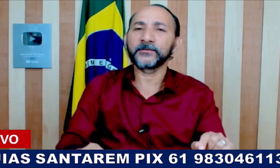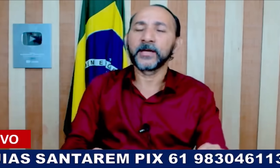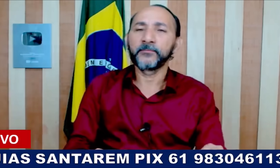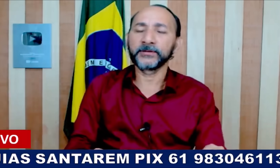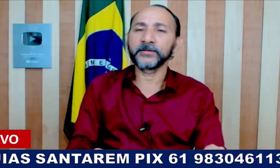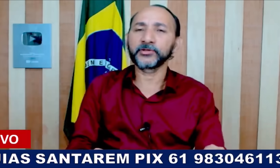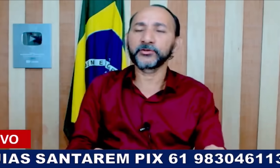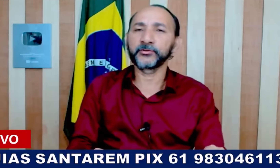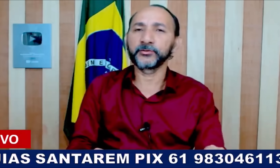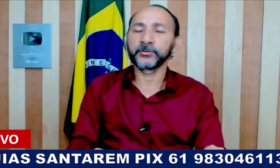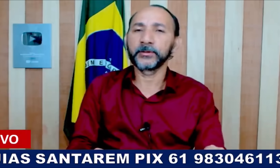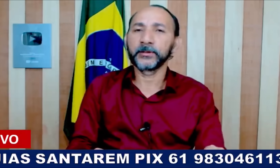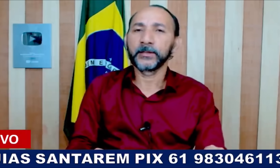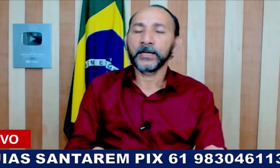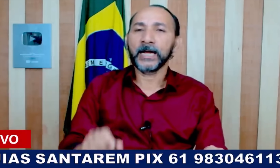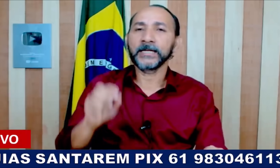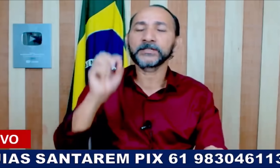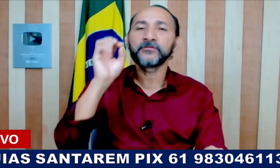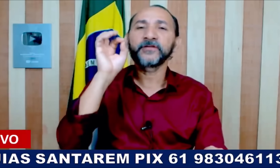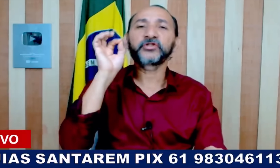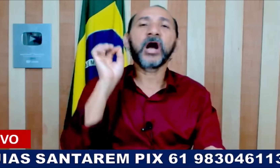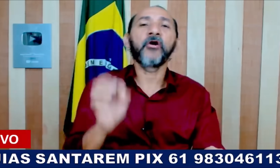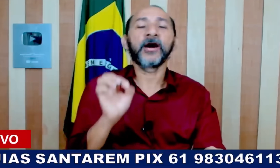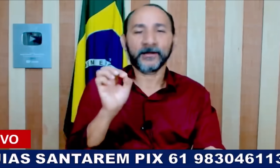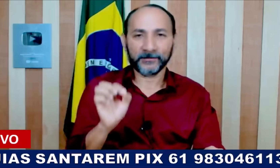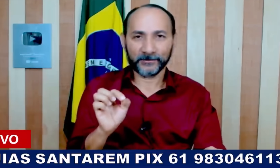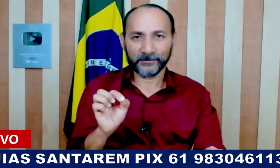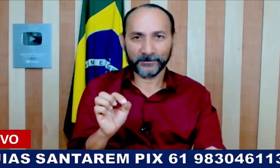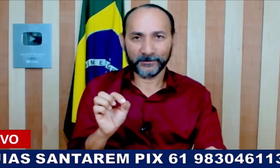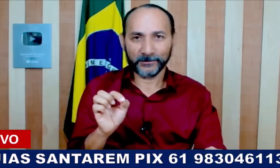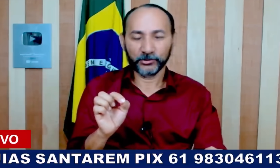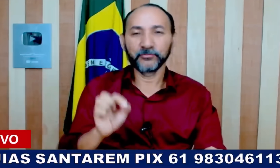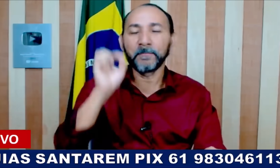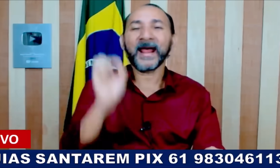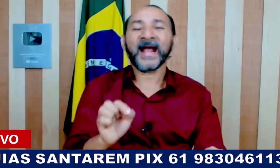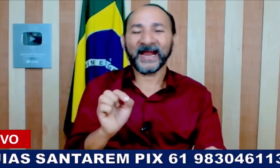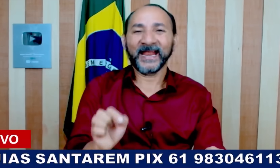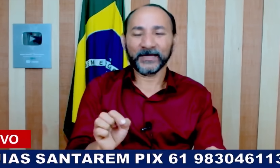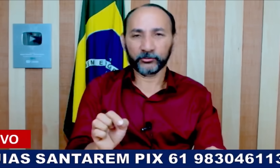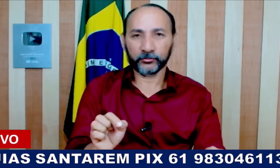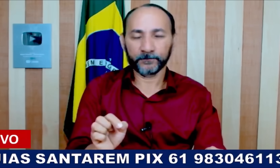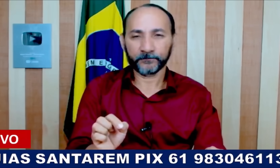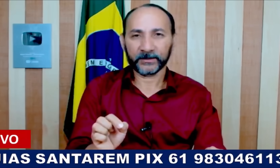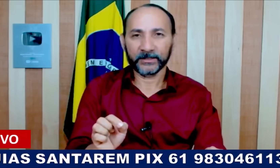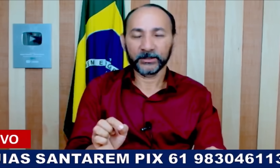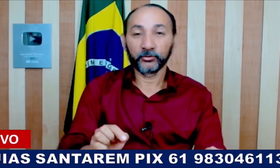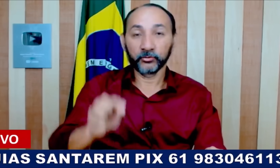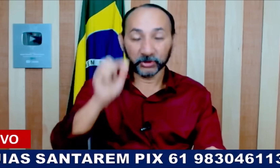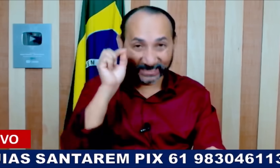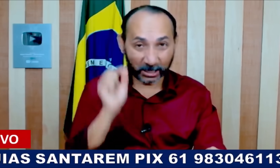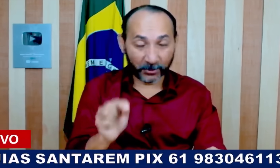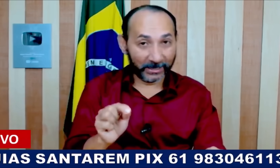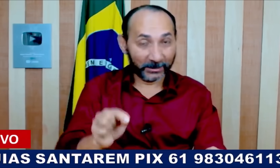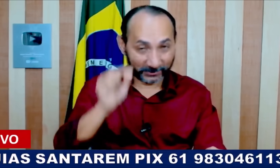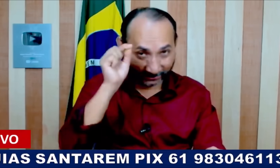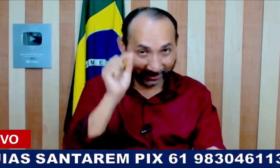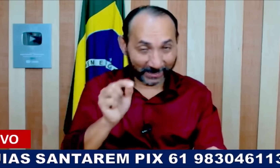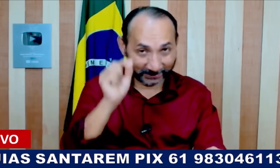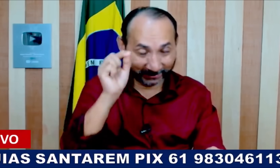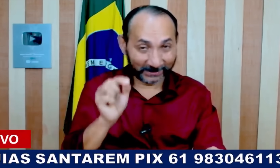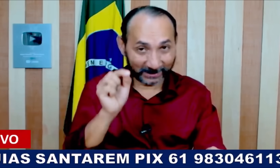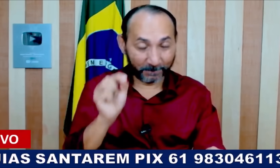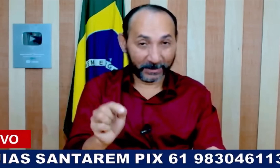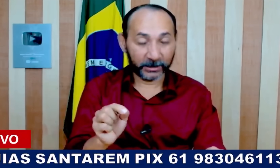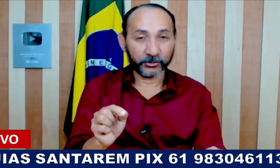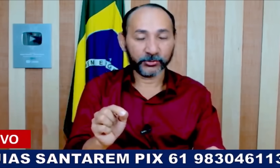tava por dentro de tudo aliás eu não vejo a hora do Braga neto do General Helen